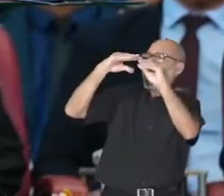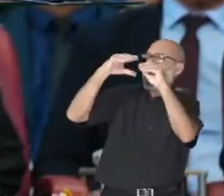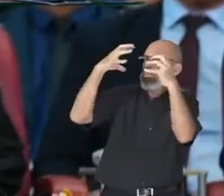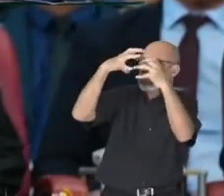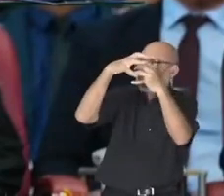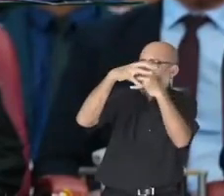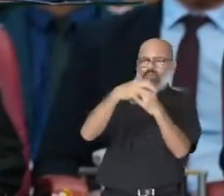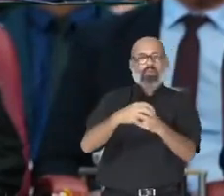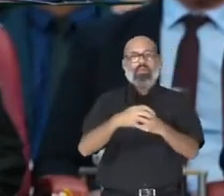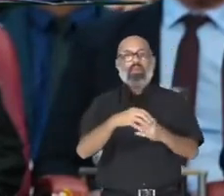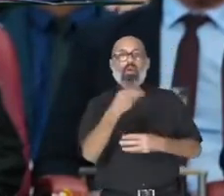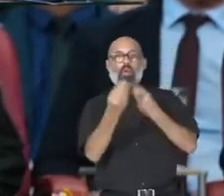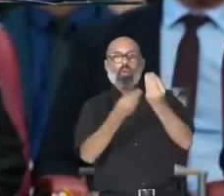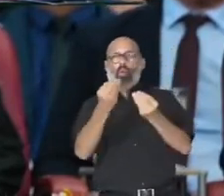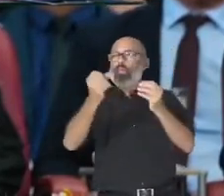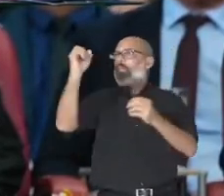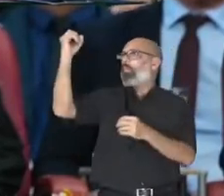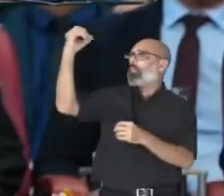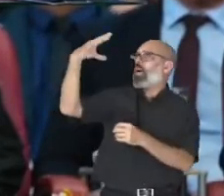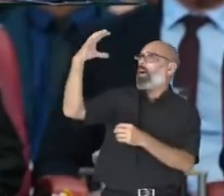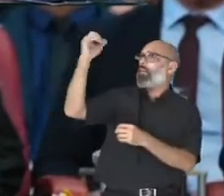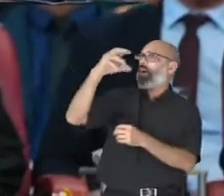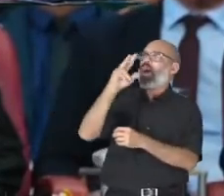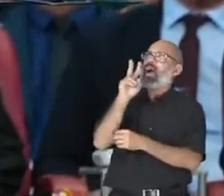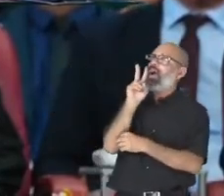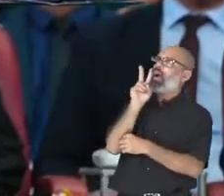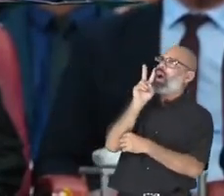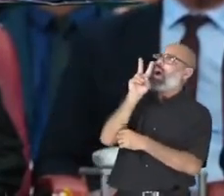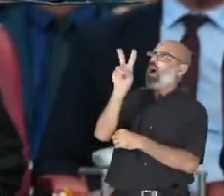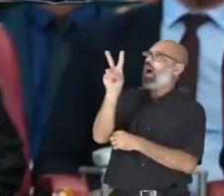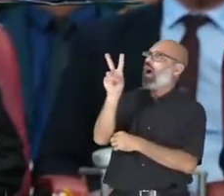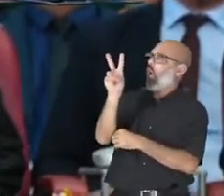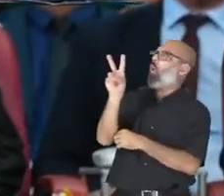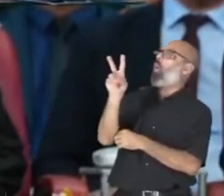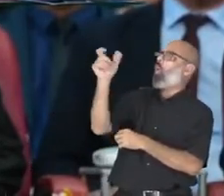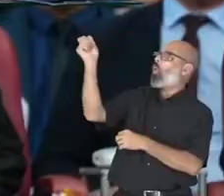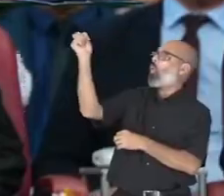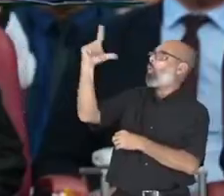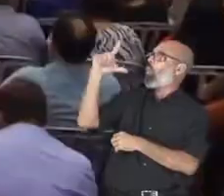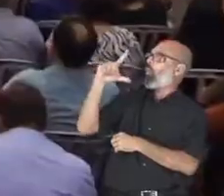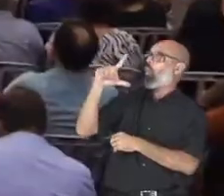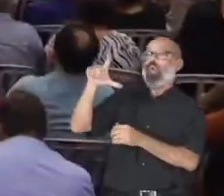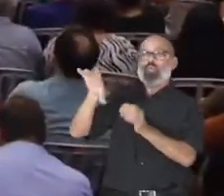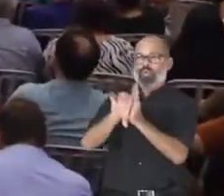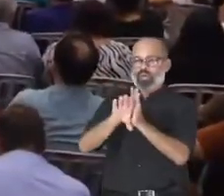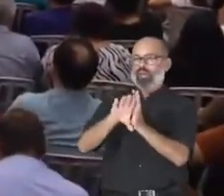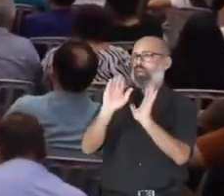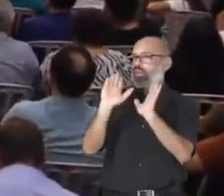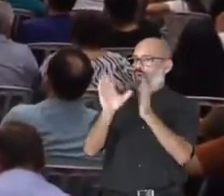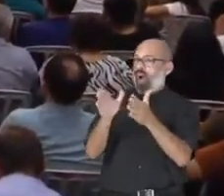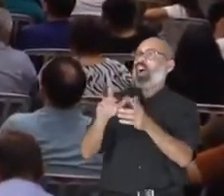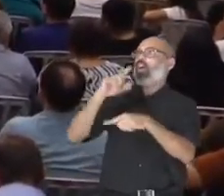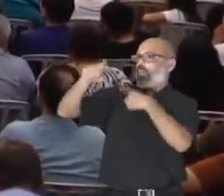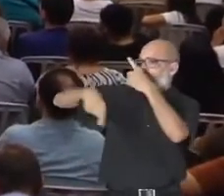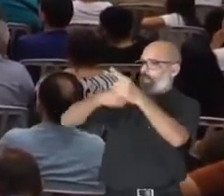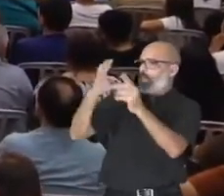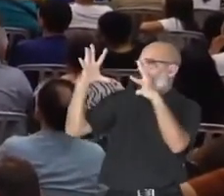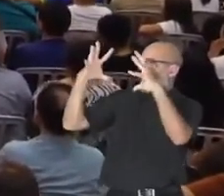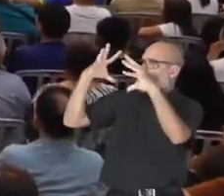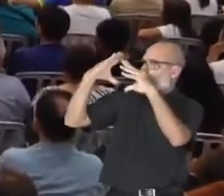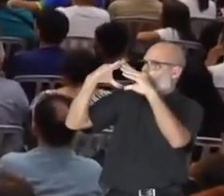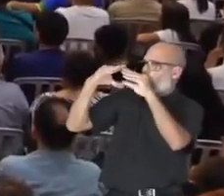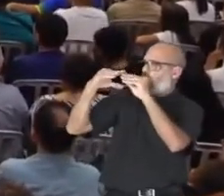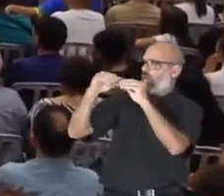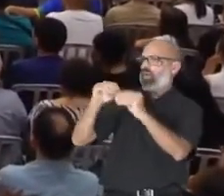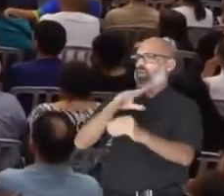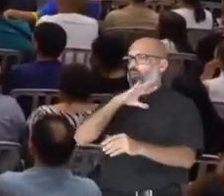escura? E quando ela brilha, as pessoas começam a observar, dizendo: o sol já vai chegando aí atrás, porque depois de uma escuridão